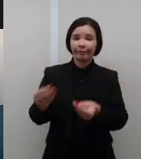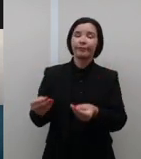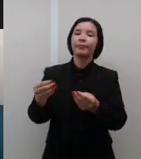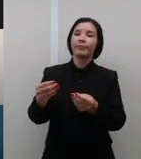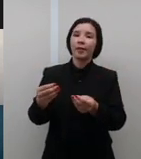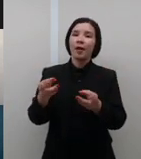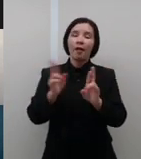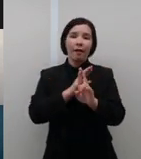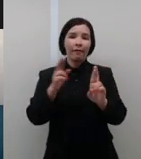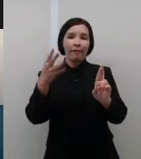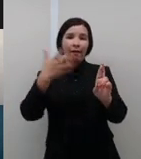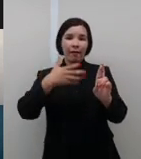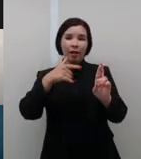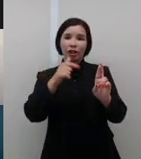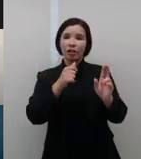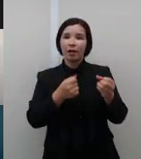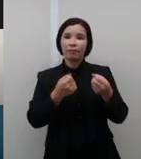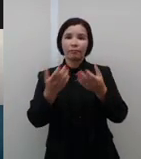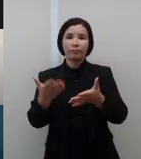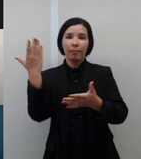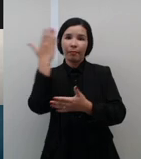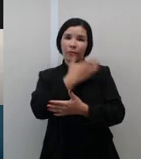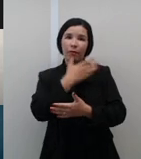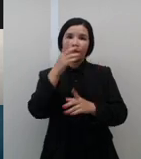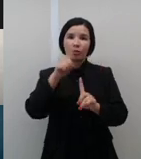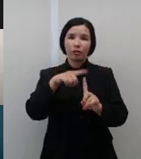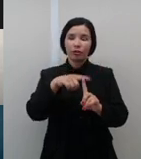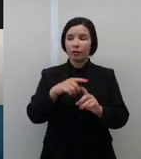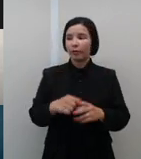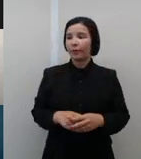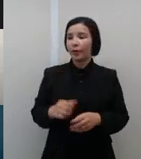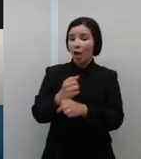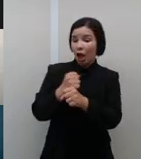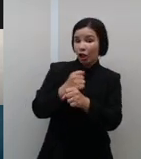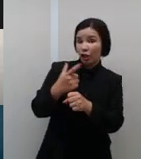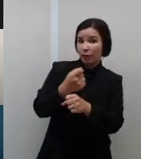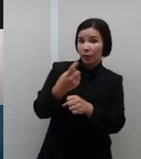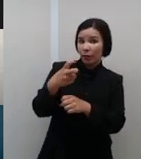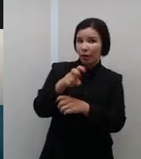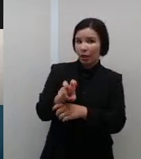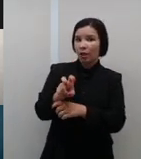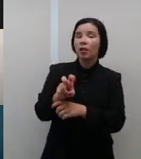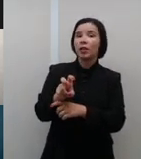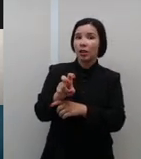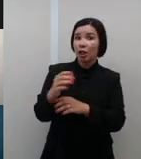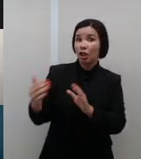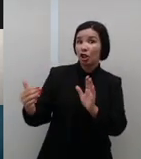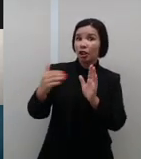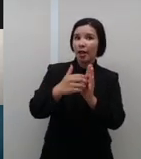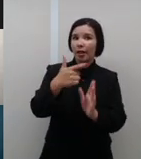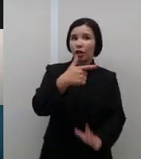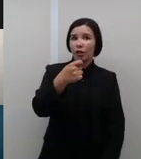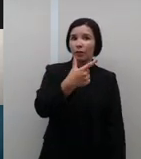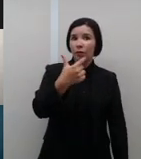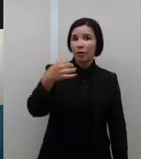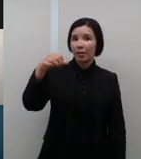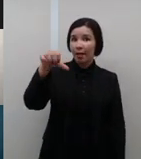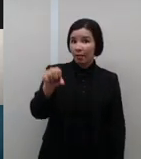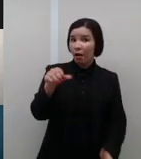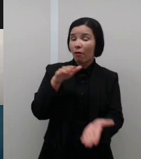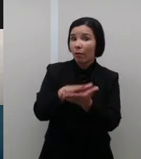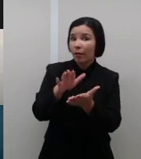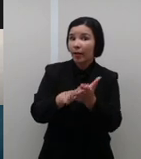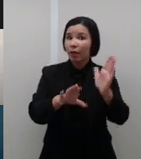títulos. Não obstante, isso foi 2015. Quando chega em 2019, foi publicado o edital de alteração,